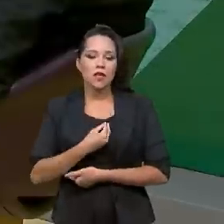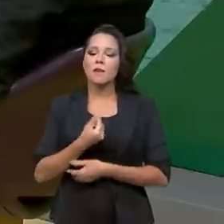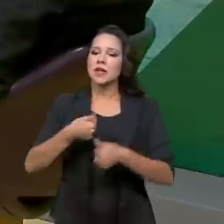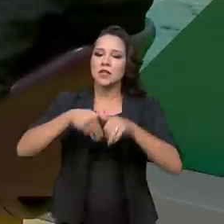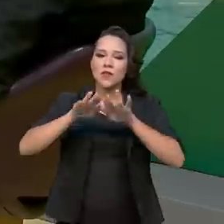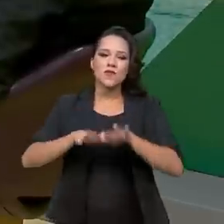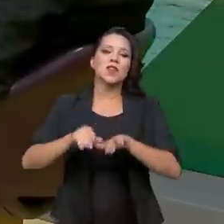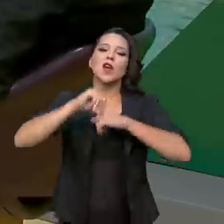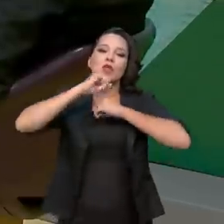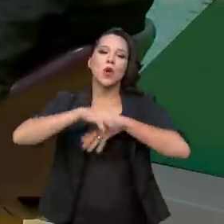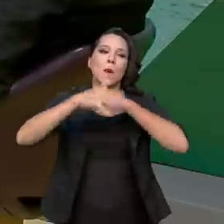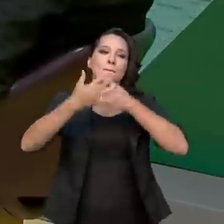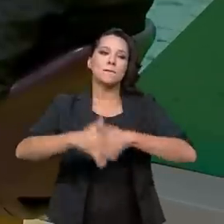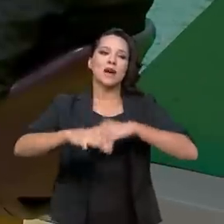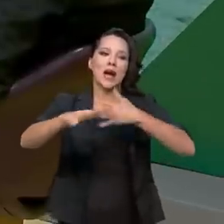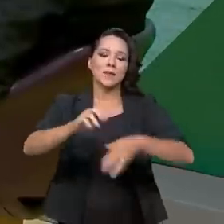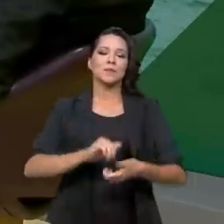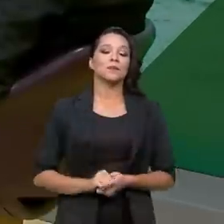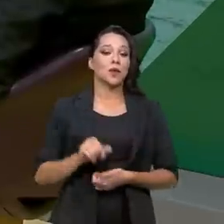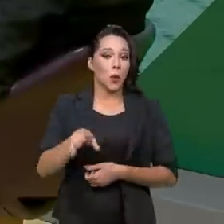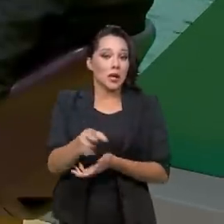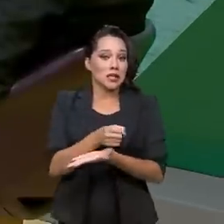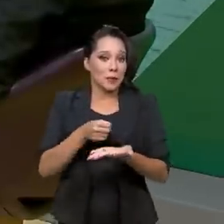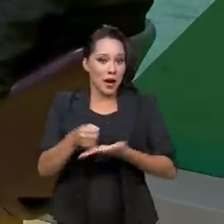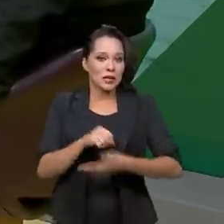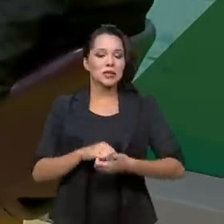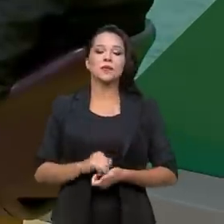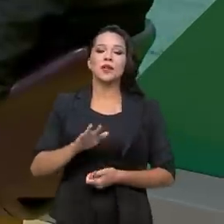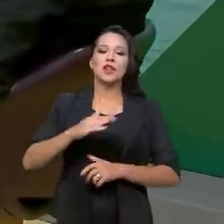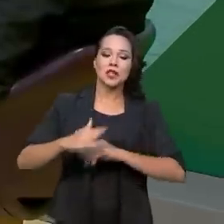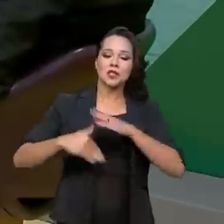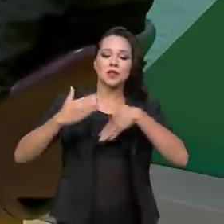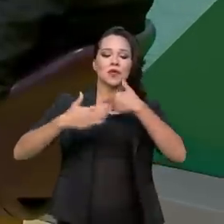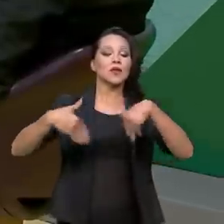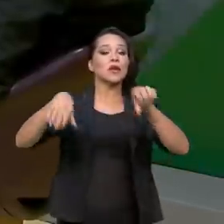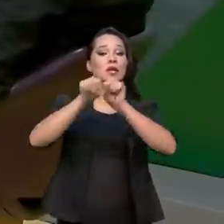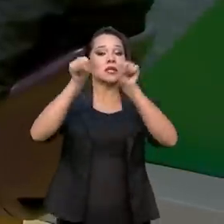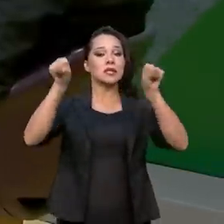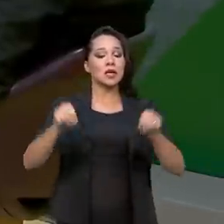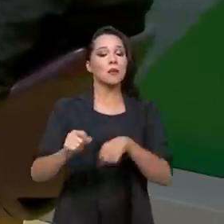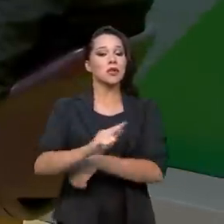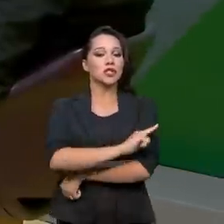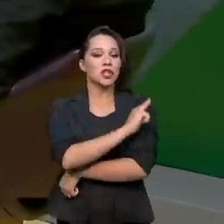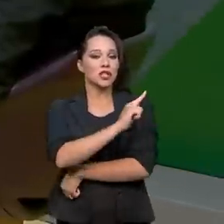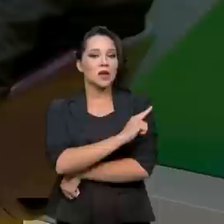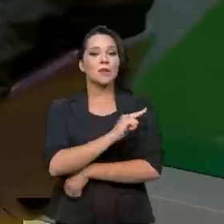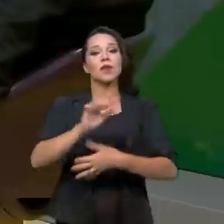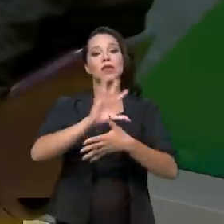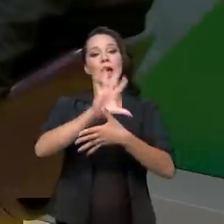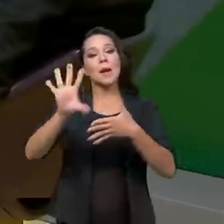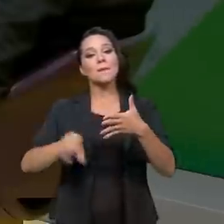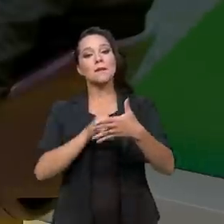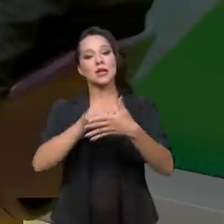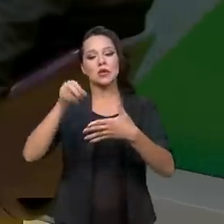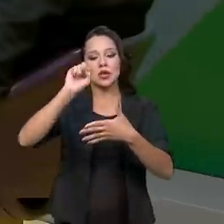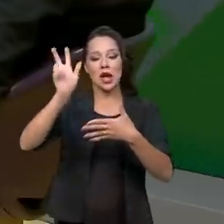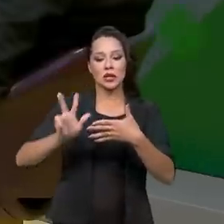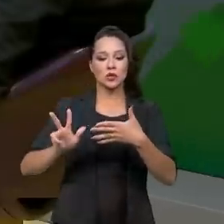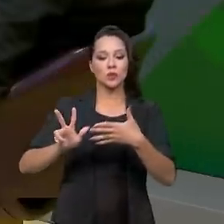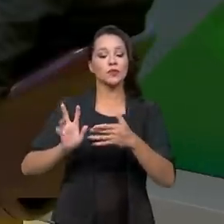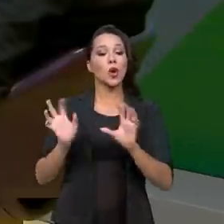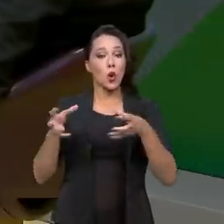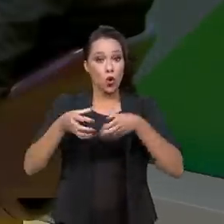Então, a partir dessa premissa, foi desenvolvido o sistema de gerenciamento da Amazônia Azul, cujo